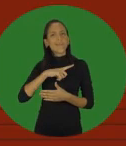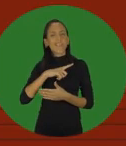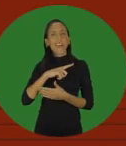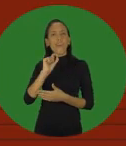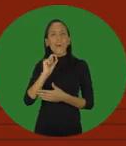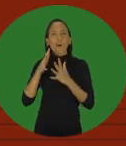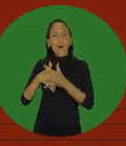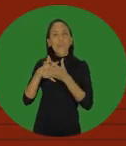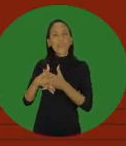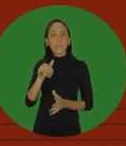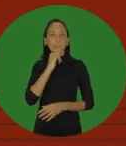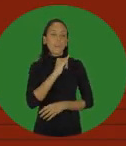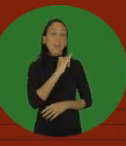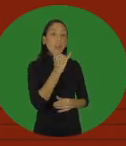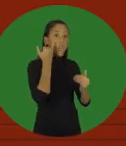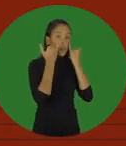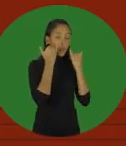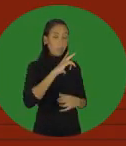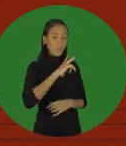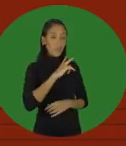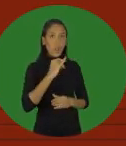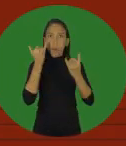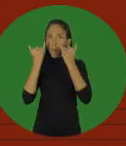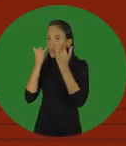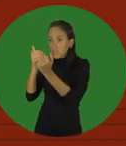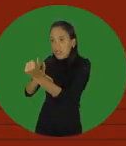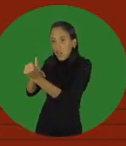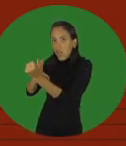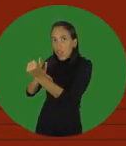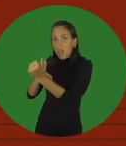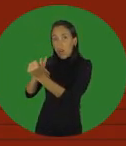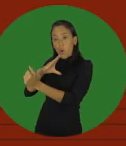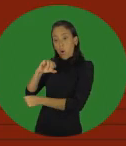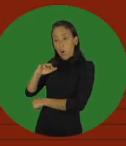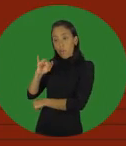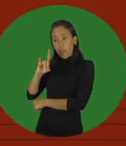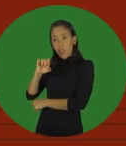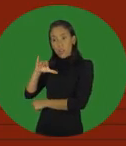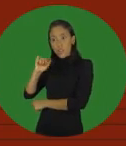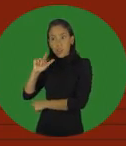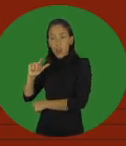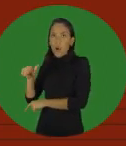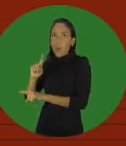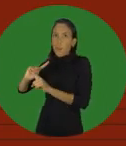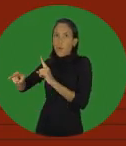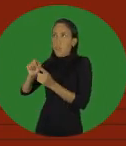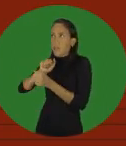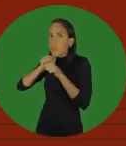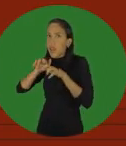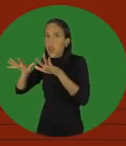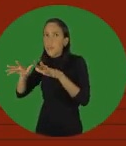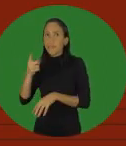aí compartilhando. Para te ajudar, deixa eu te explicar a diferença entre dado pessoal e dado pessoal